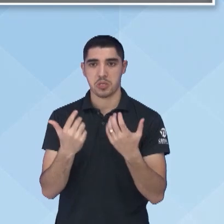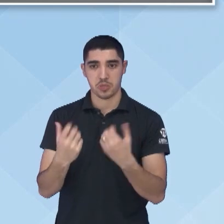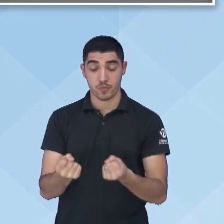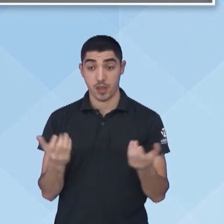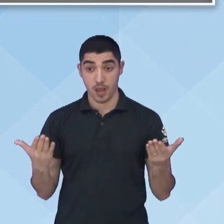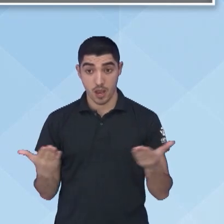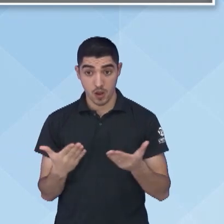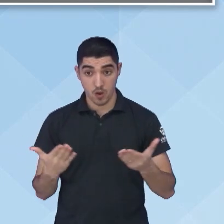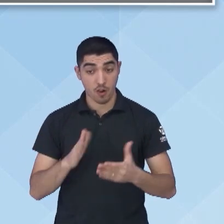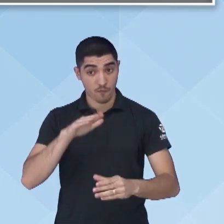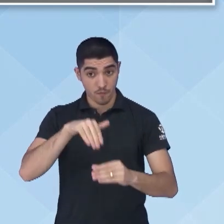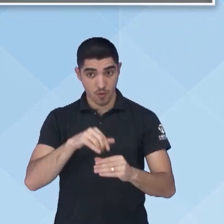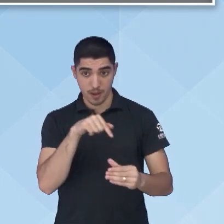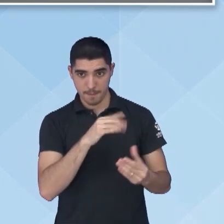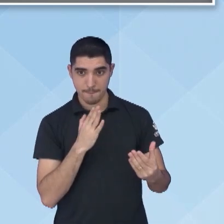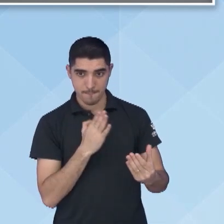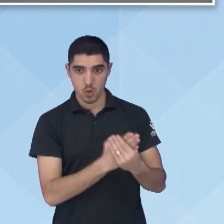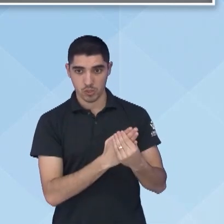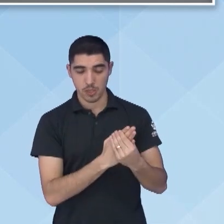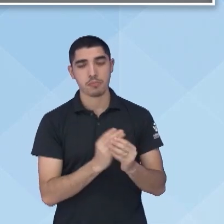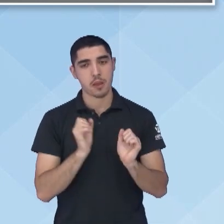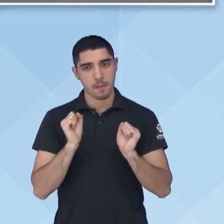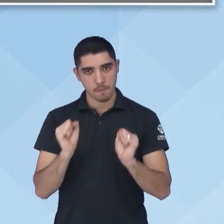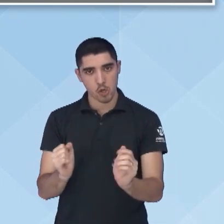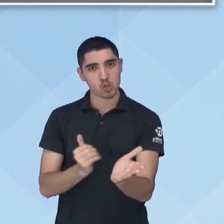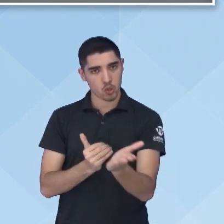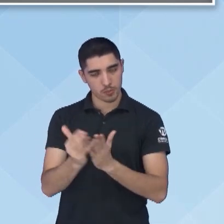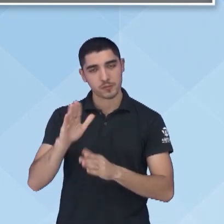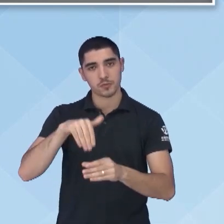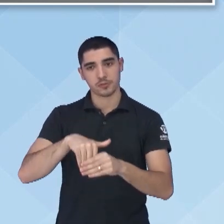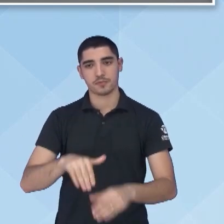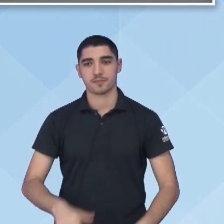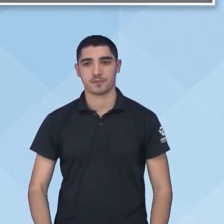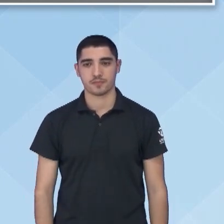Votaremos agora o processo. Aberta a votação.